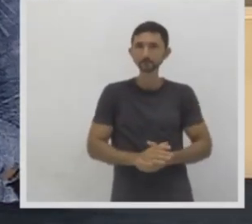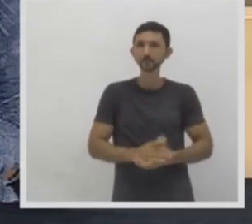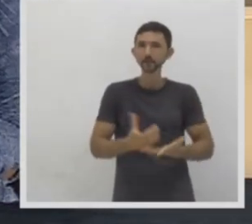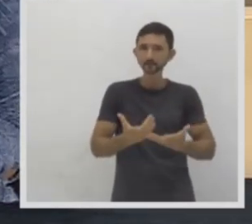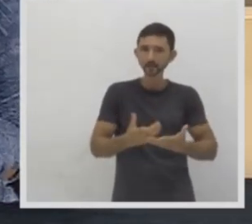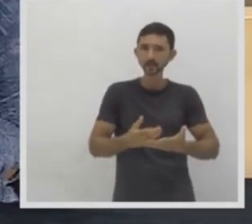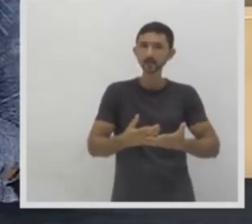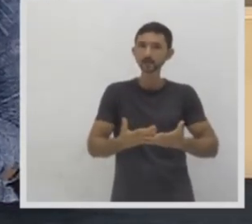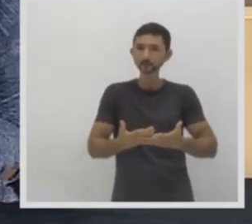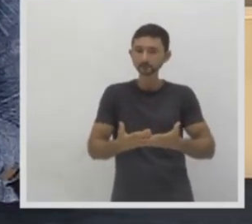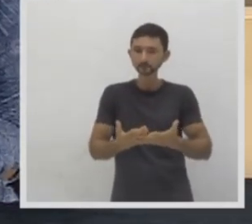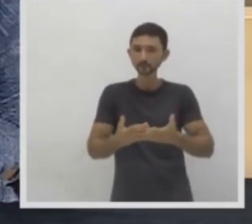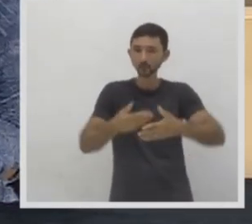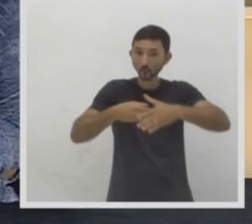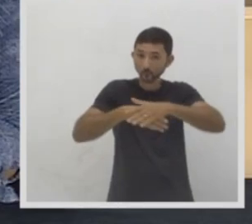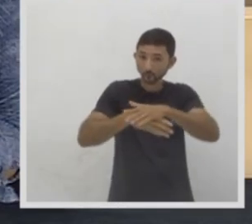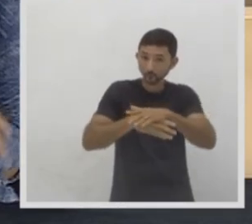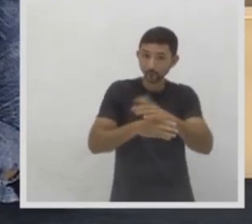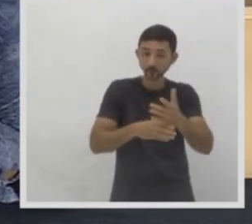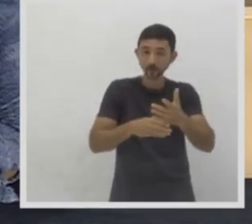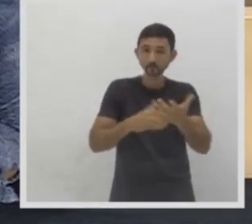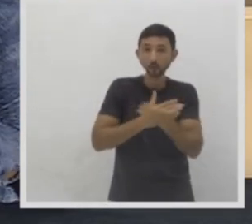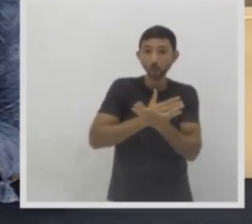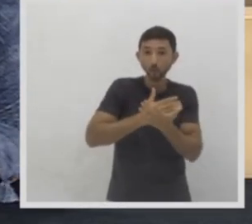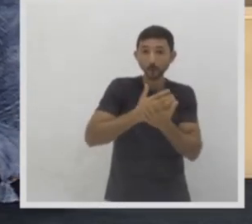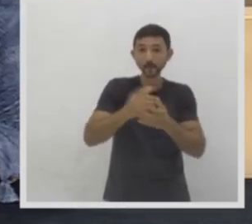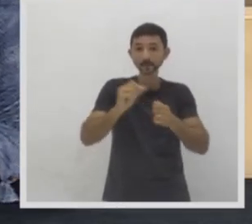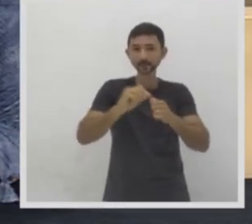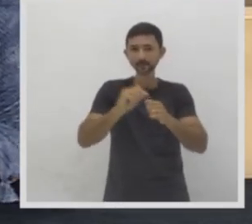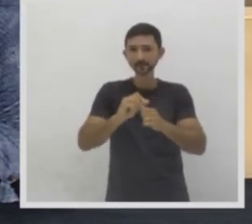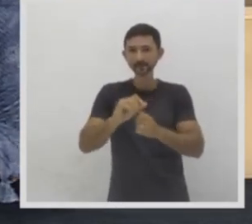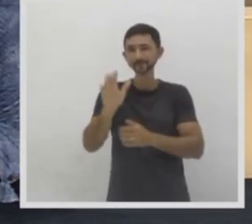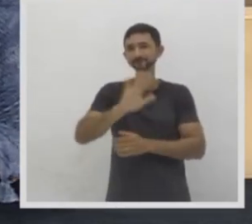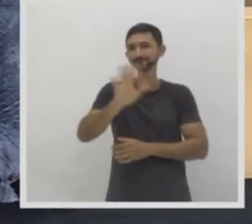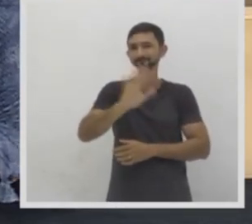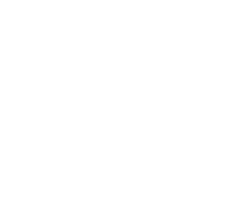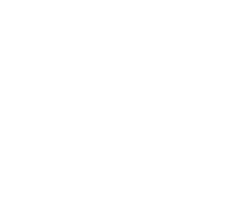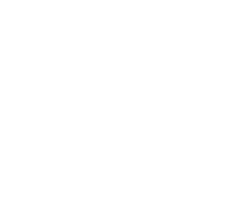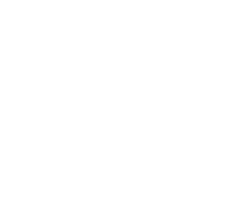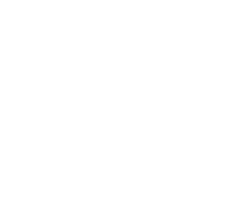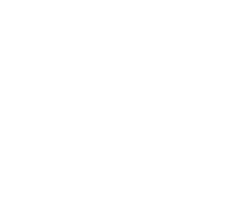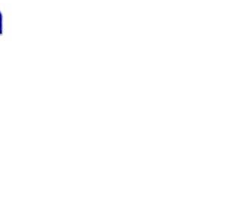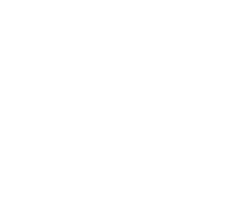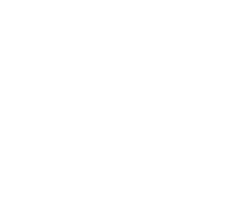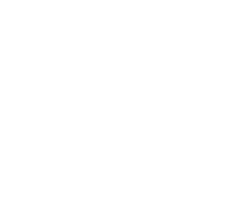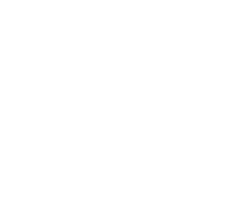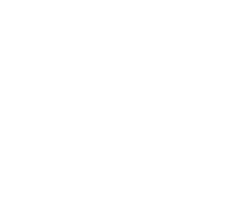vontade de realizá-la, porque você é capaz. Até a próxima aula. Fique em casa.